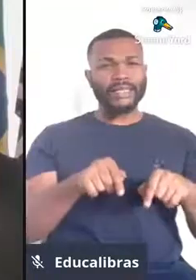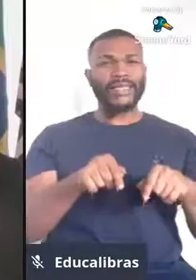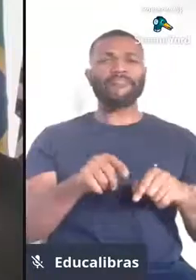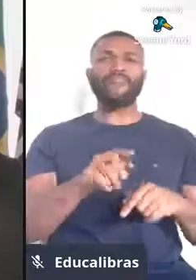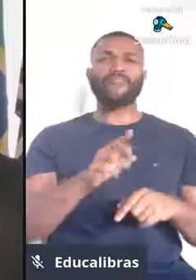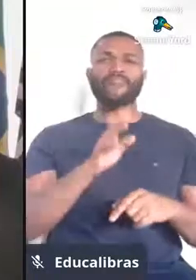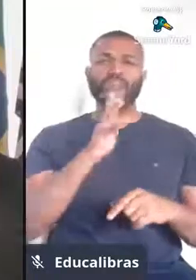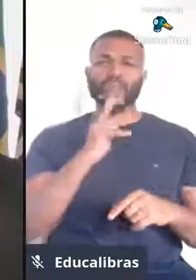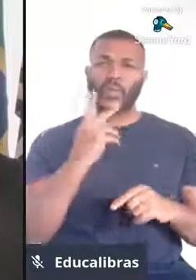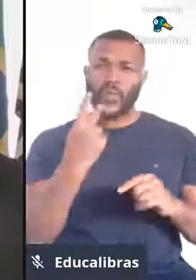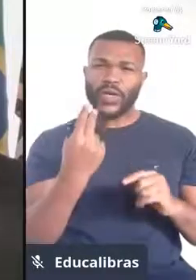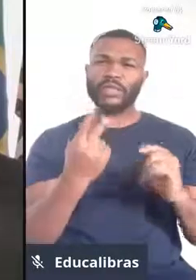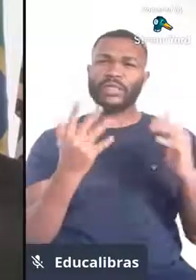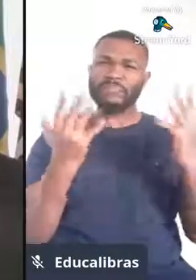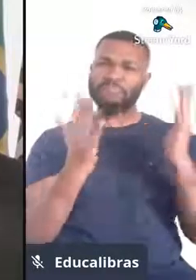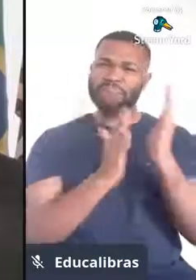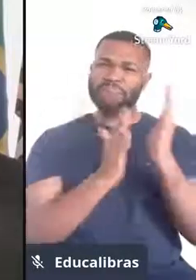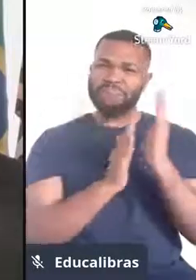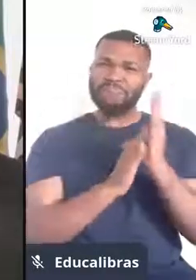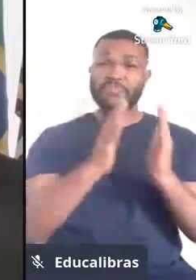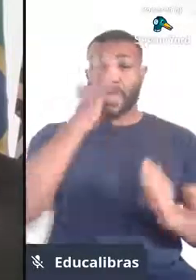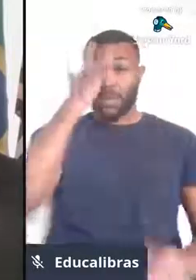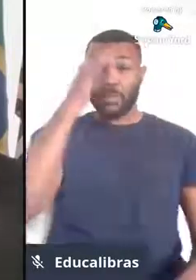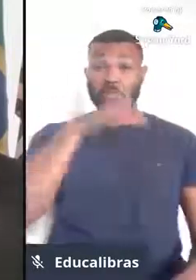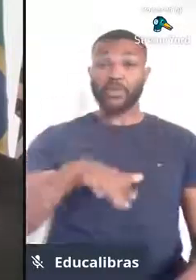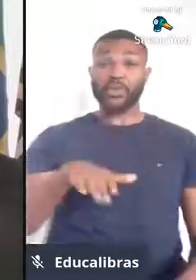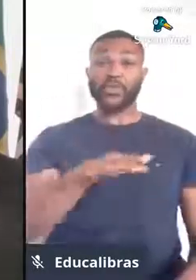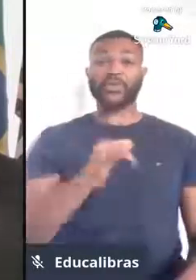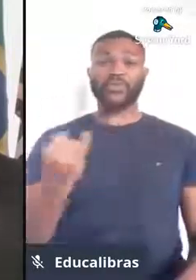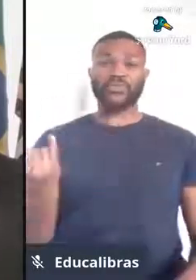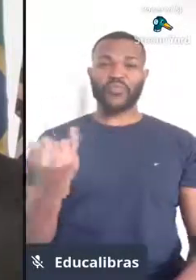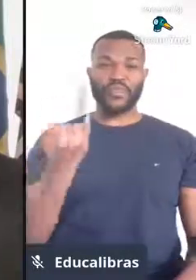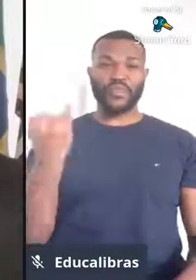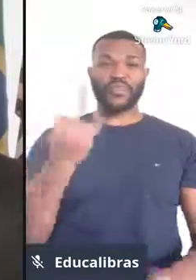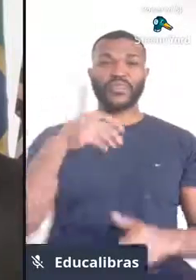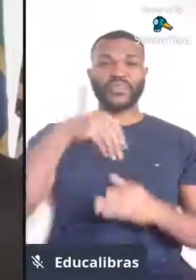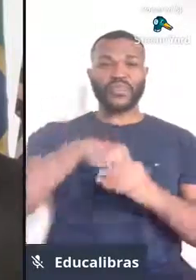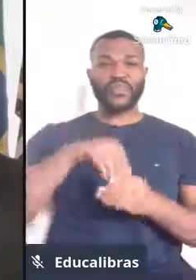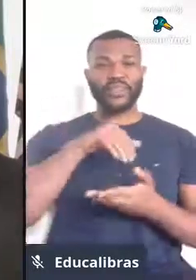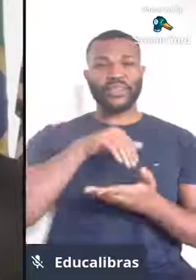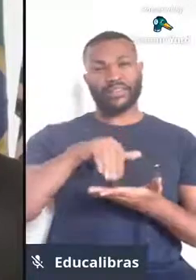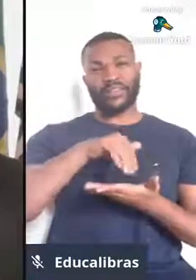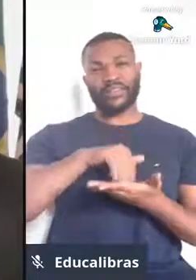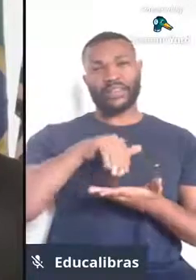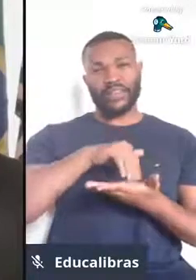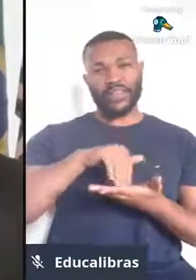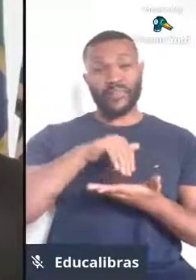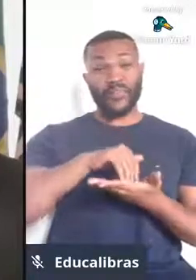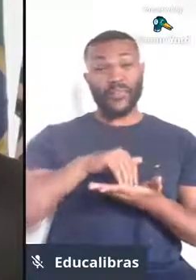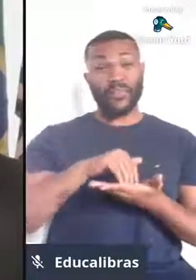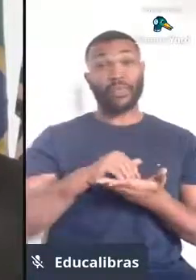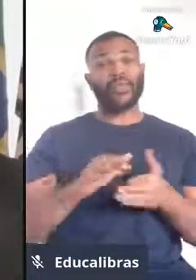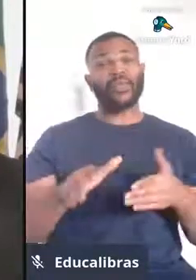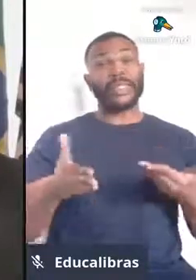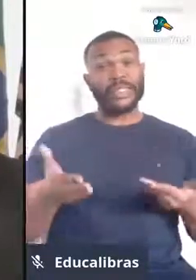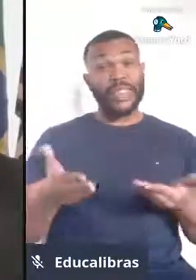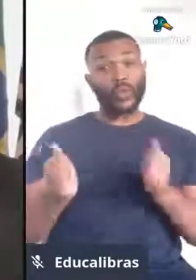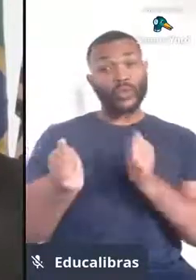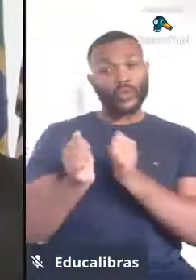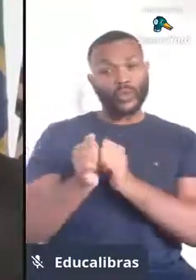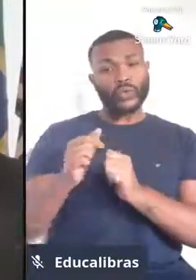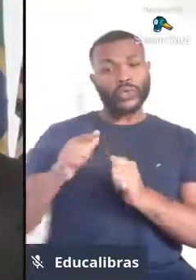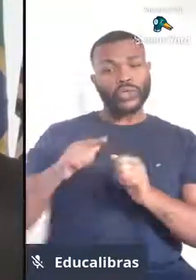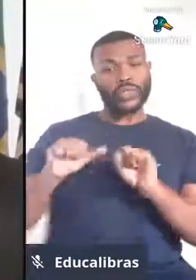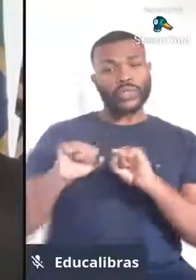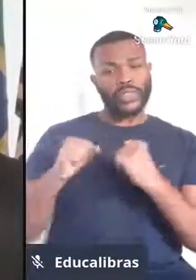as pessoas que foram importantes nesse período. E do lado tinha um seminário, né? A gente ia fazer um